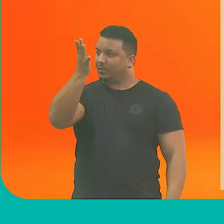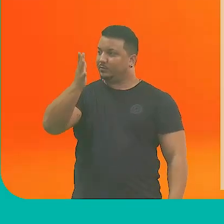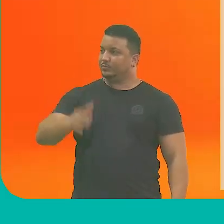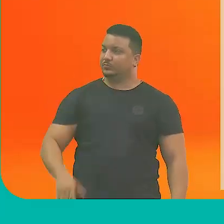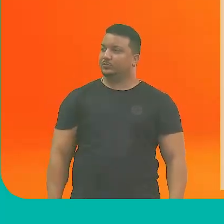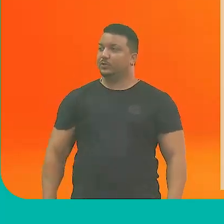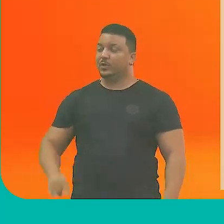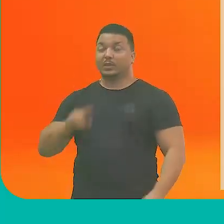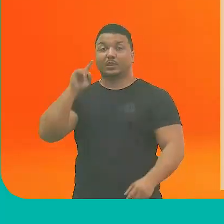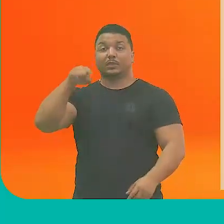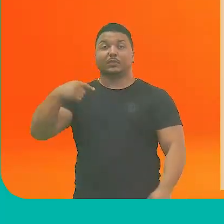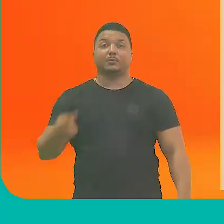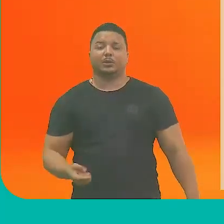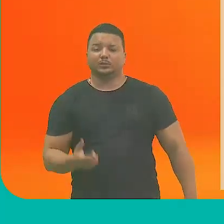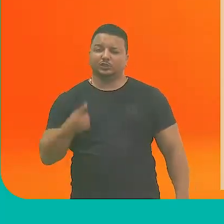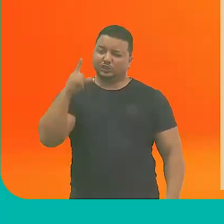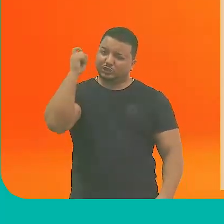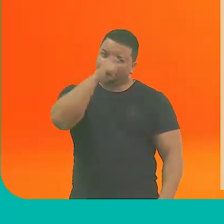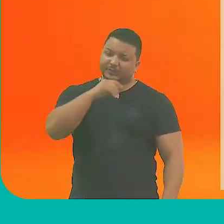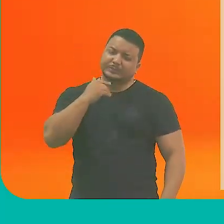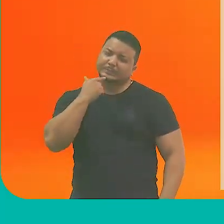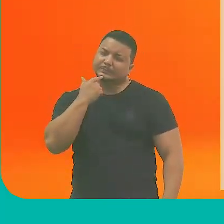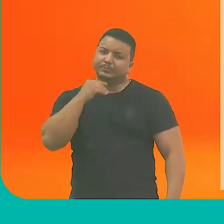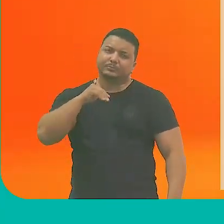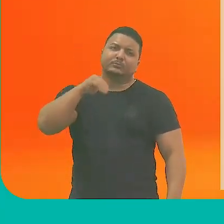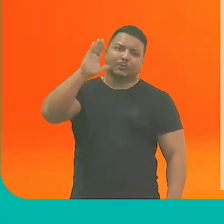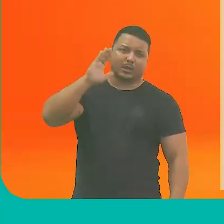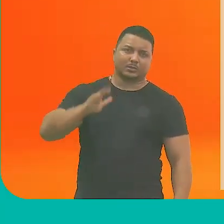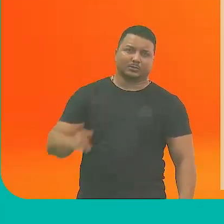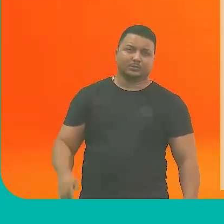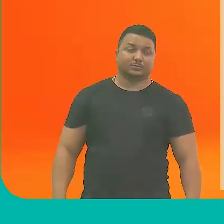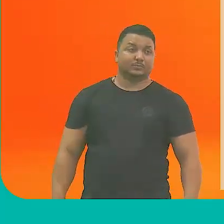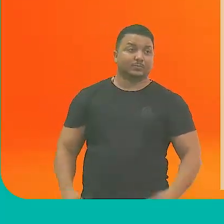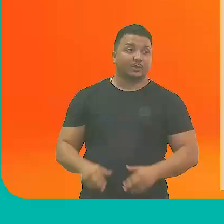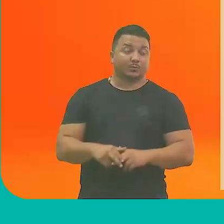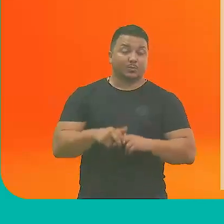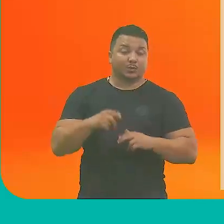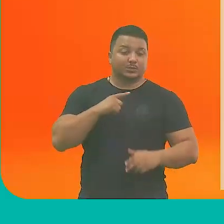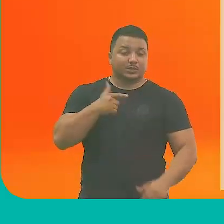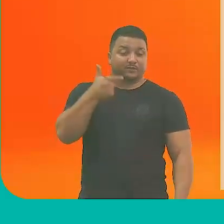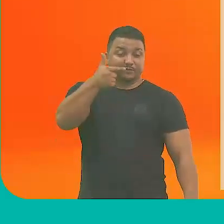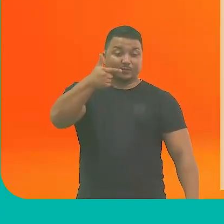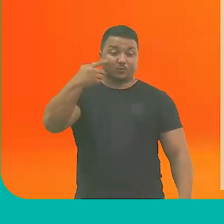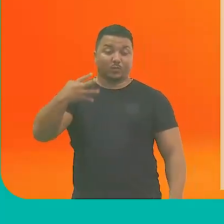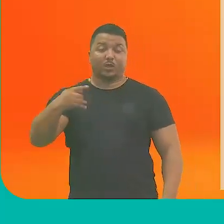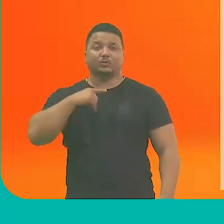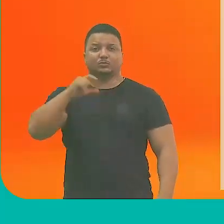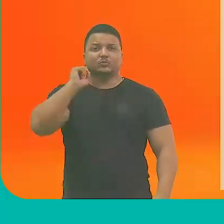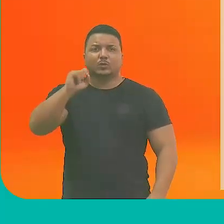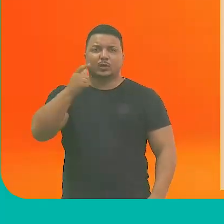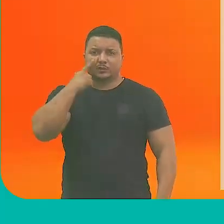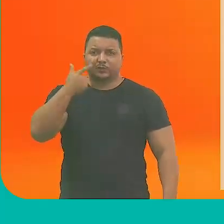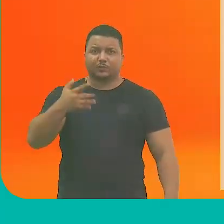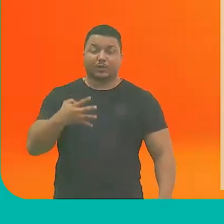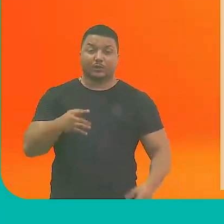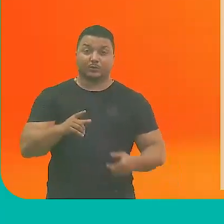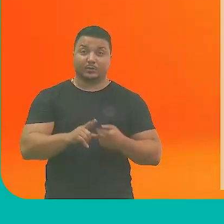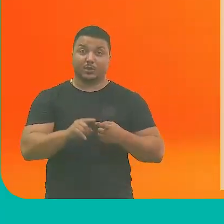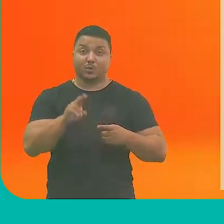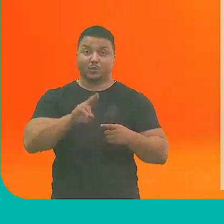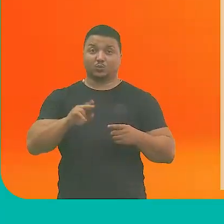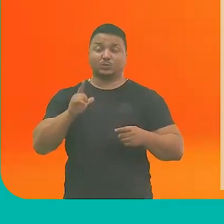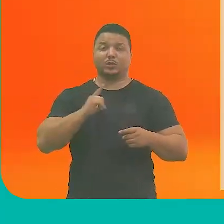vem depois, ela vai ser um pouco mais difícil. Então, a habilidade 24, ela diz assim, ó.